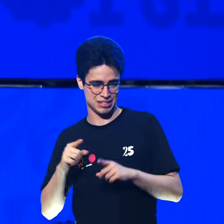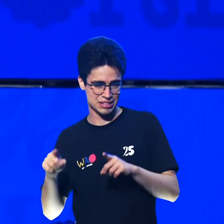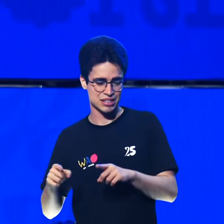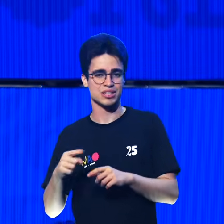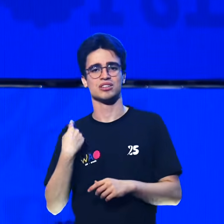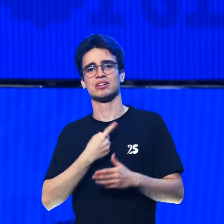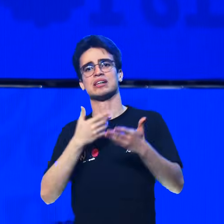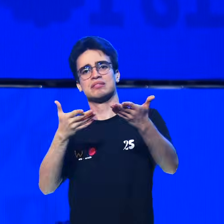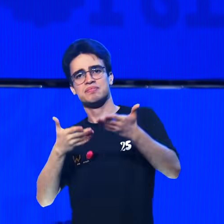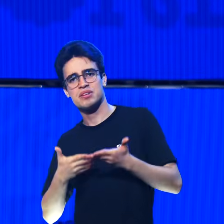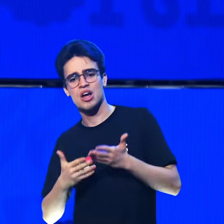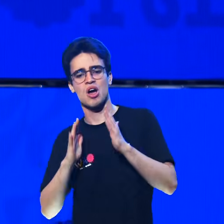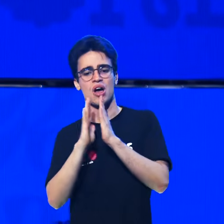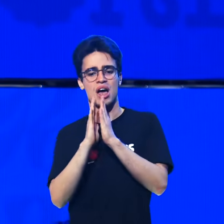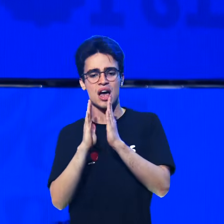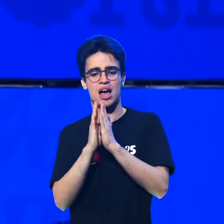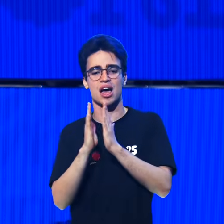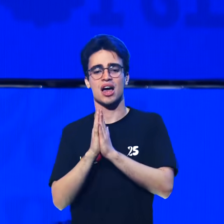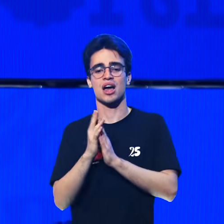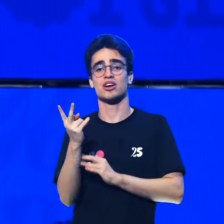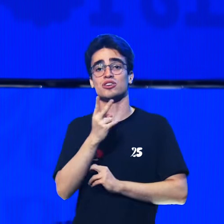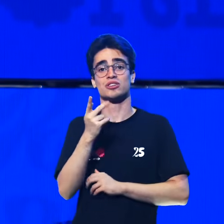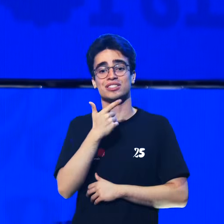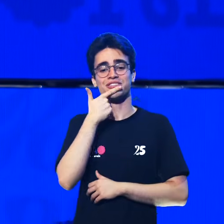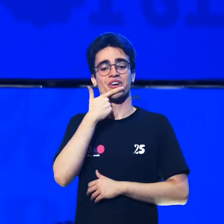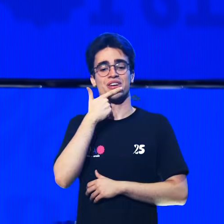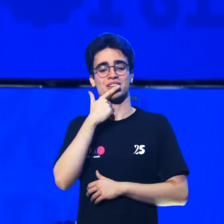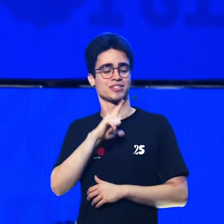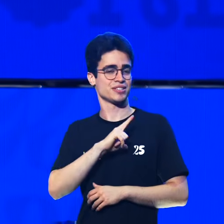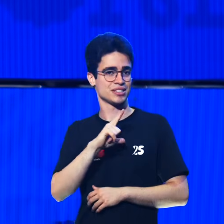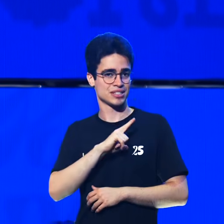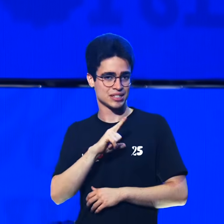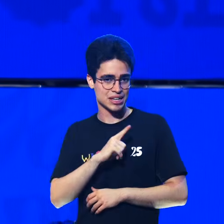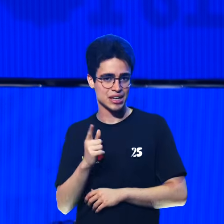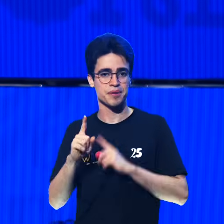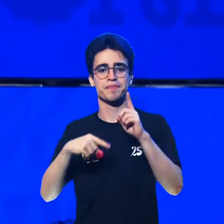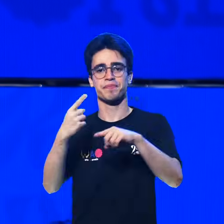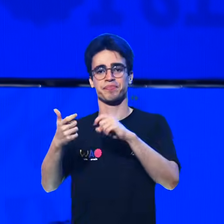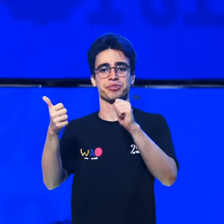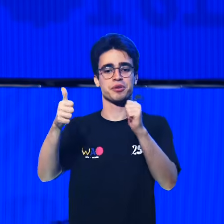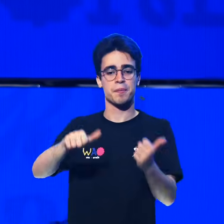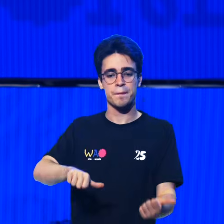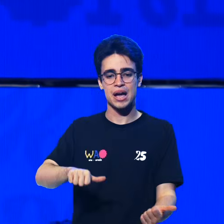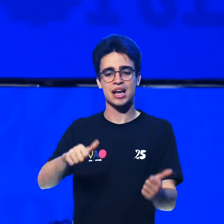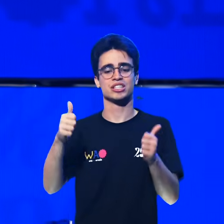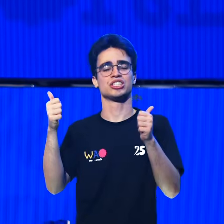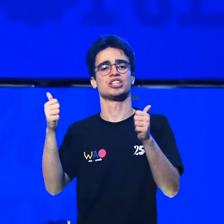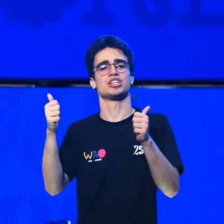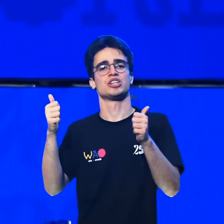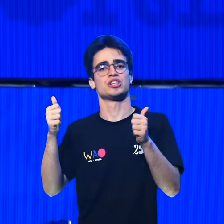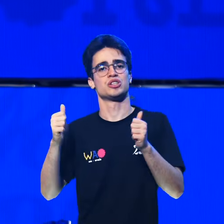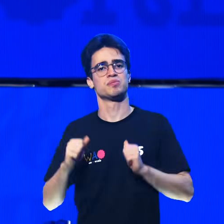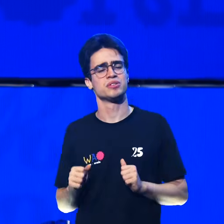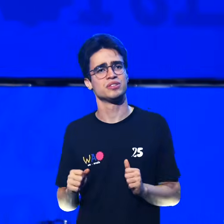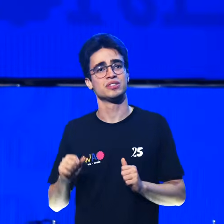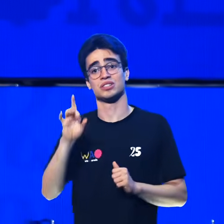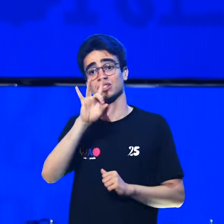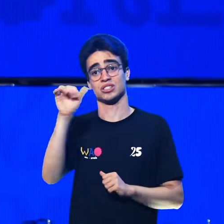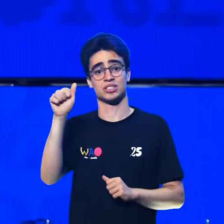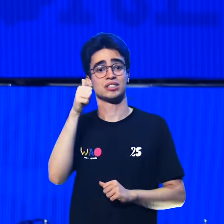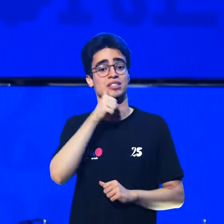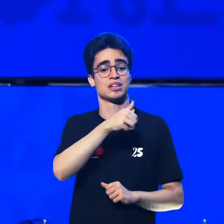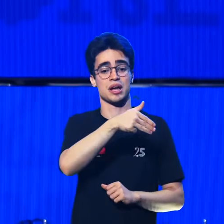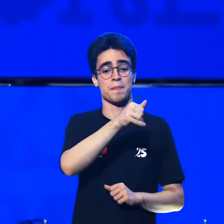recebeu eles, oramos, eles estavam com um sorriso no rosto. Depois eles desceram as águas do batismo, e um dia a